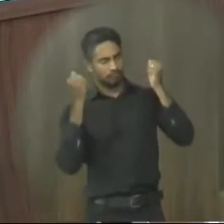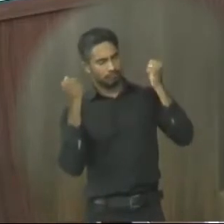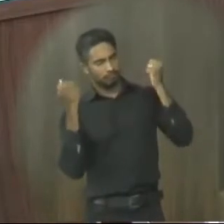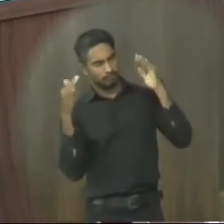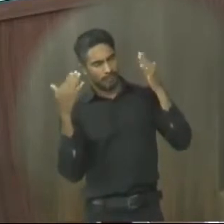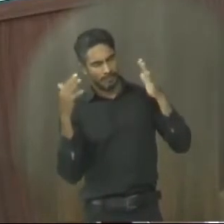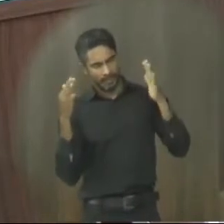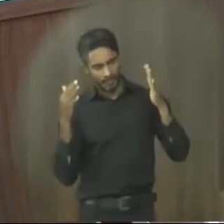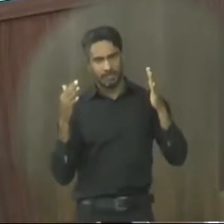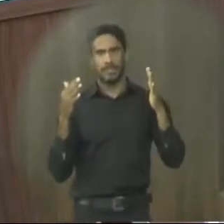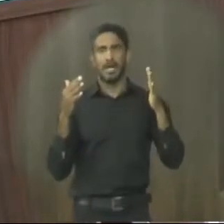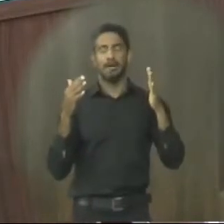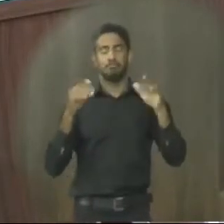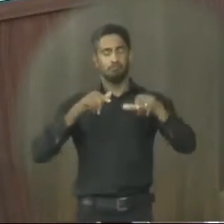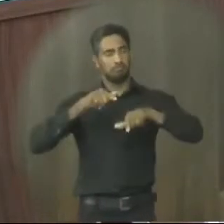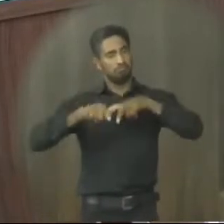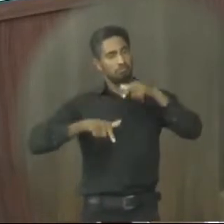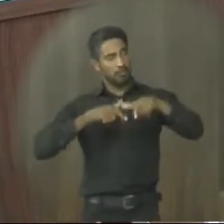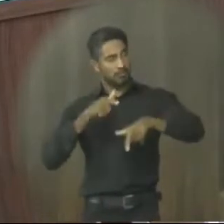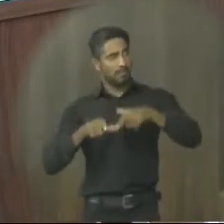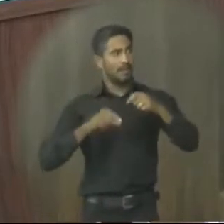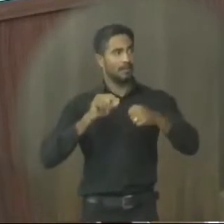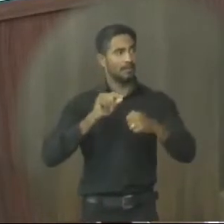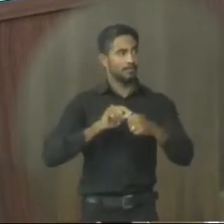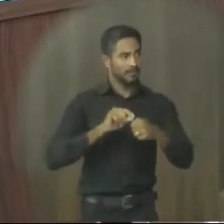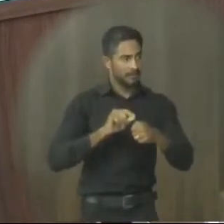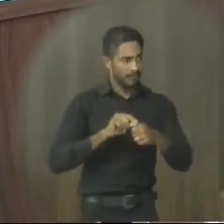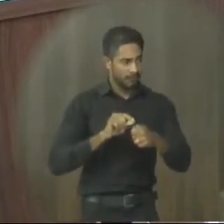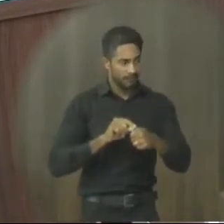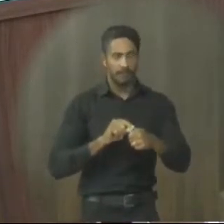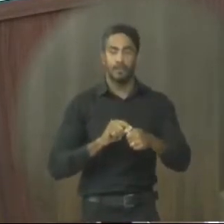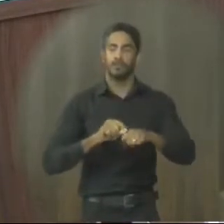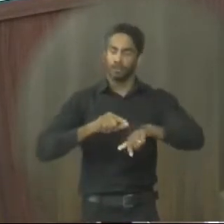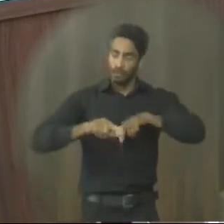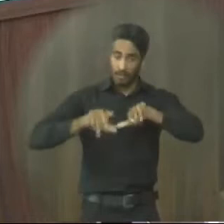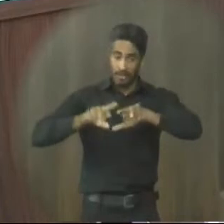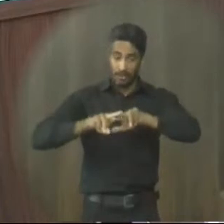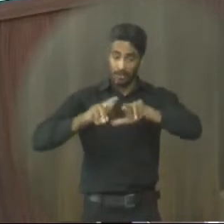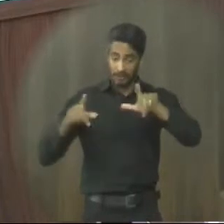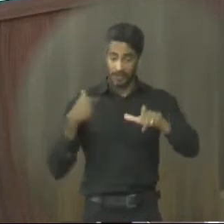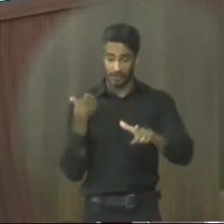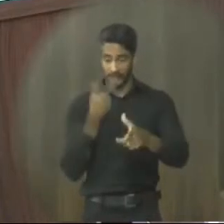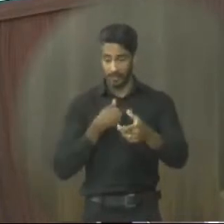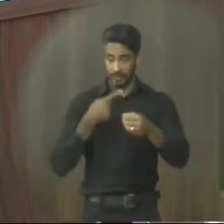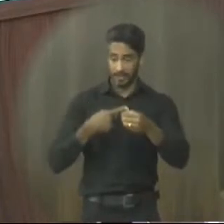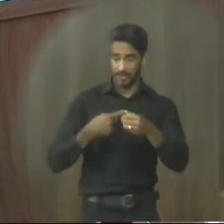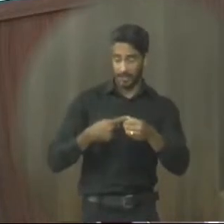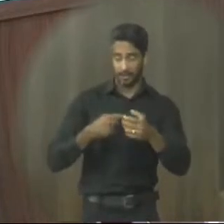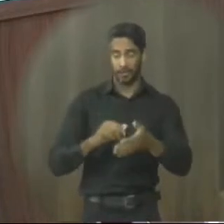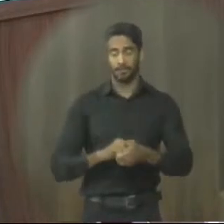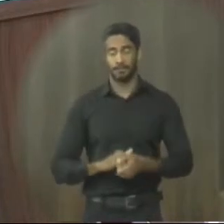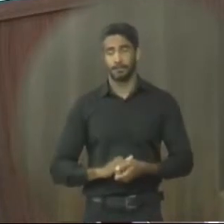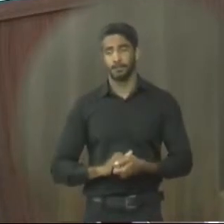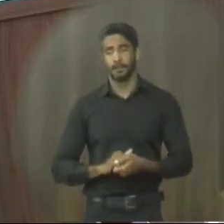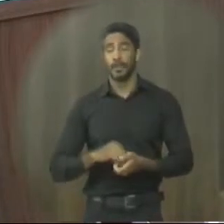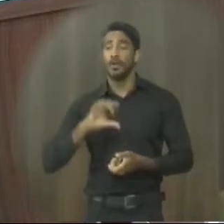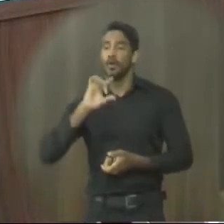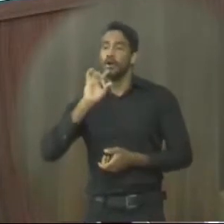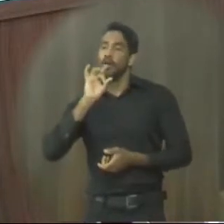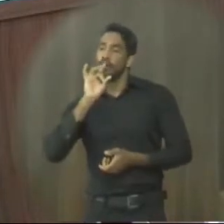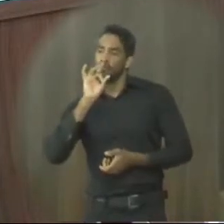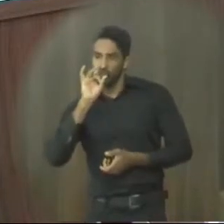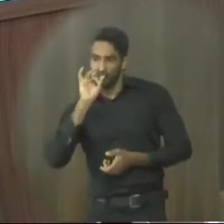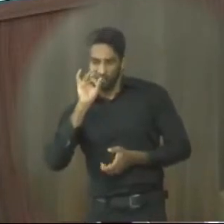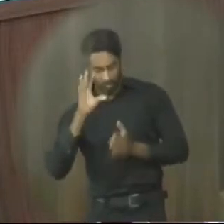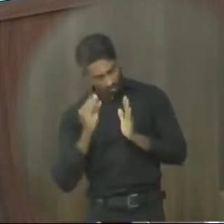Ailson pelo brilhante trabalho que tem feito, um trabalho realmente diferenciado para a nossa cidade. Eu só queria